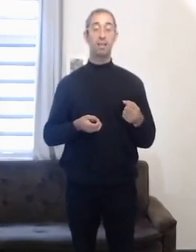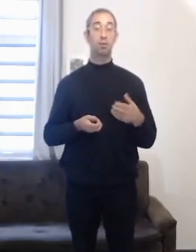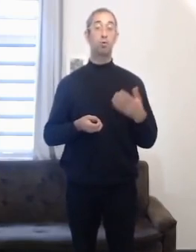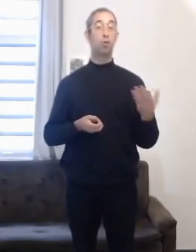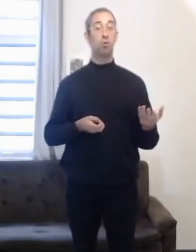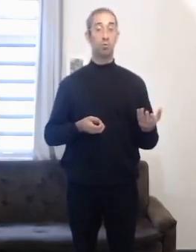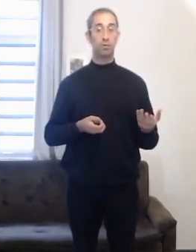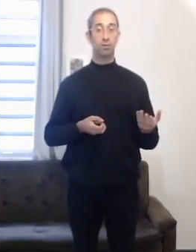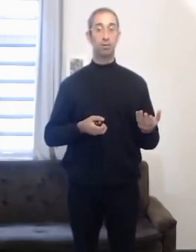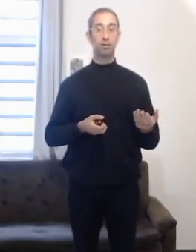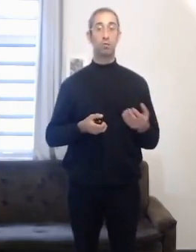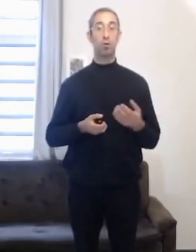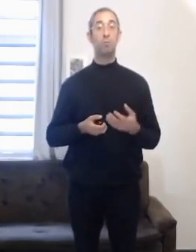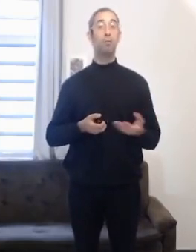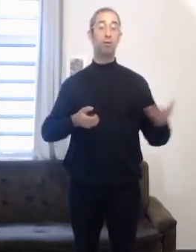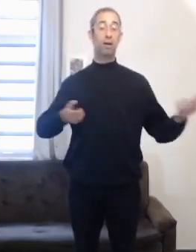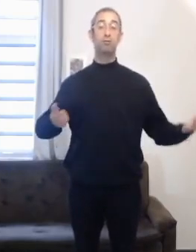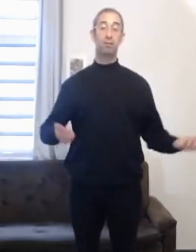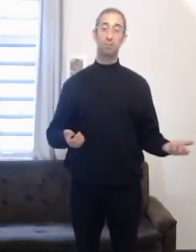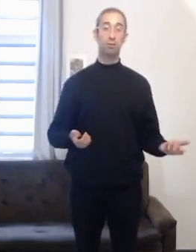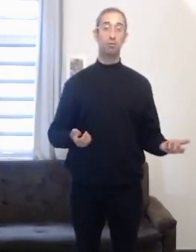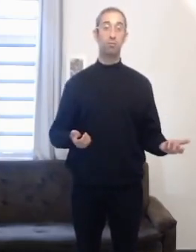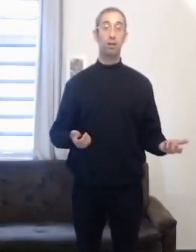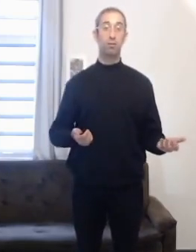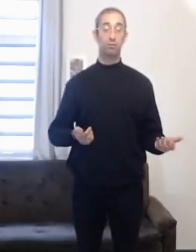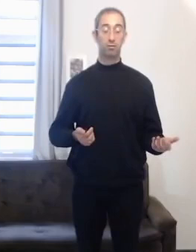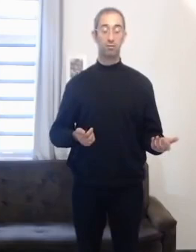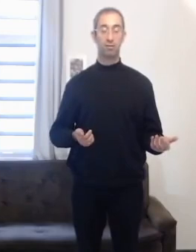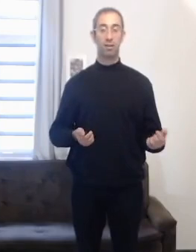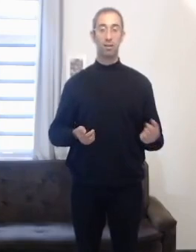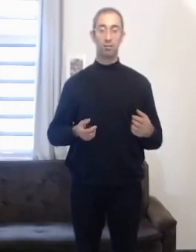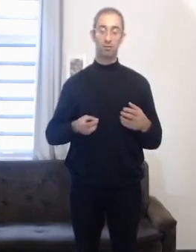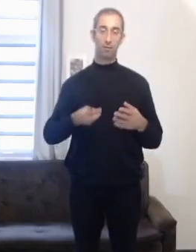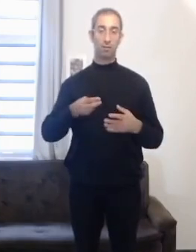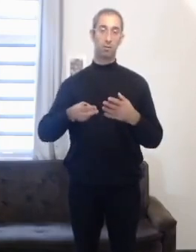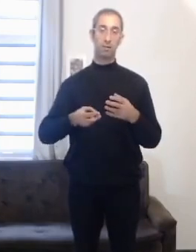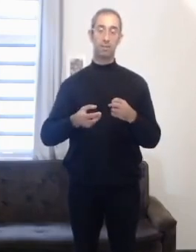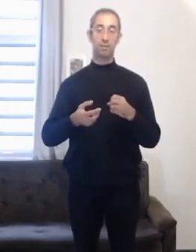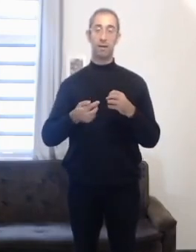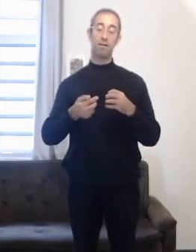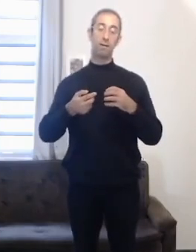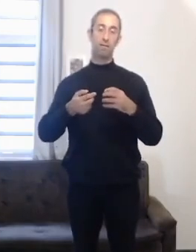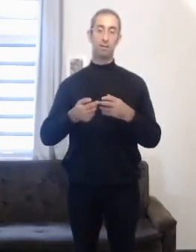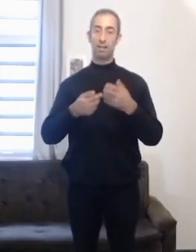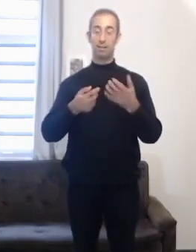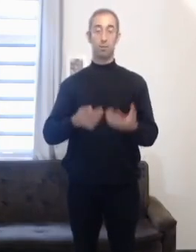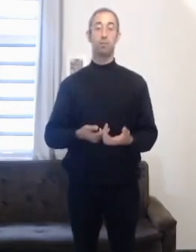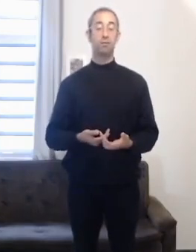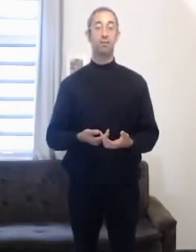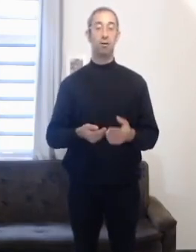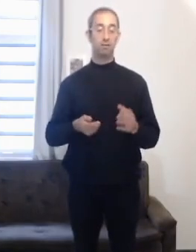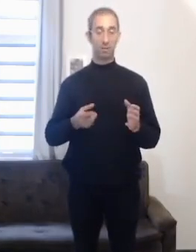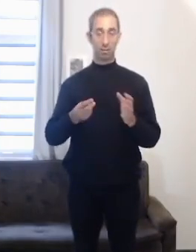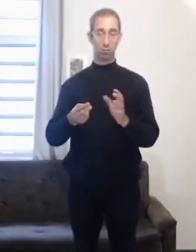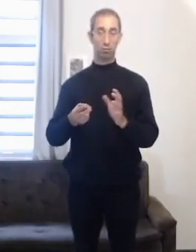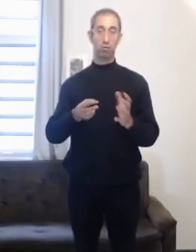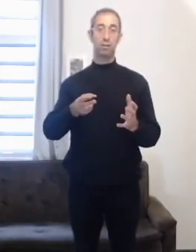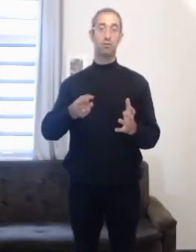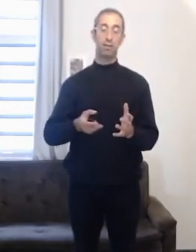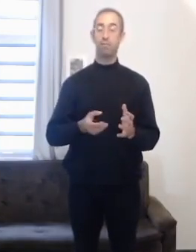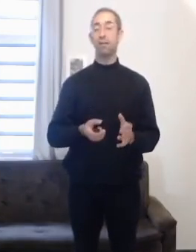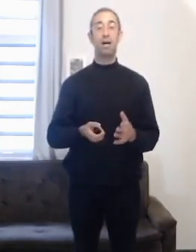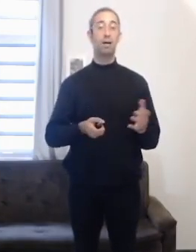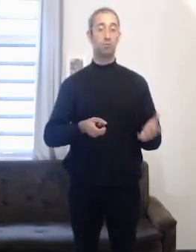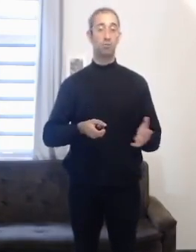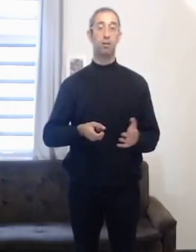é aquela ideia do como. Então, assim, como melhorar os transportes urbanos? Então, você vai fazer a sua pesquisa para fazer essa proposição, às vezes dentro de um